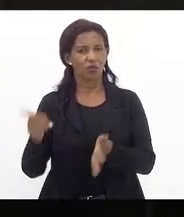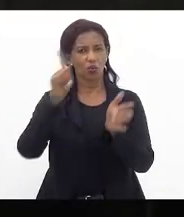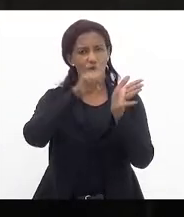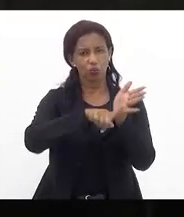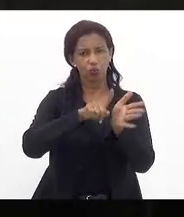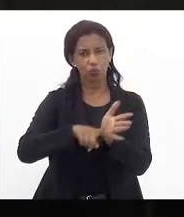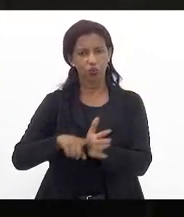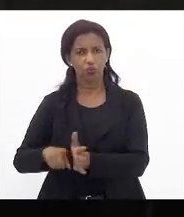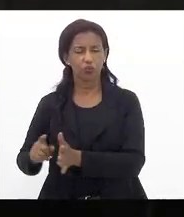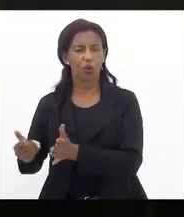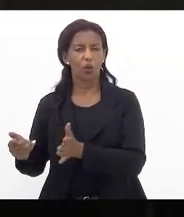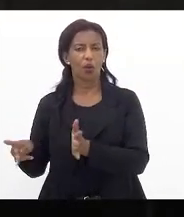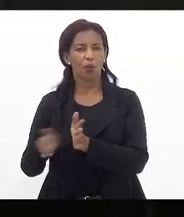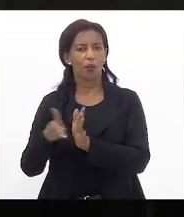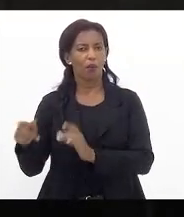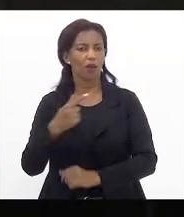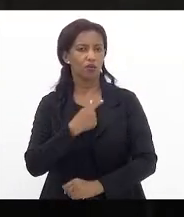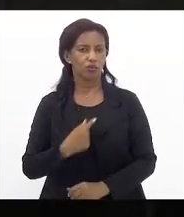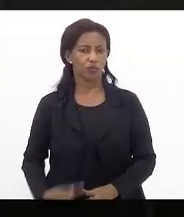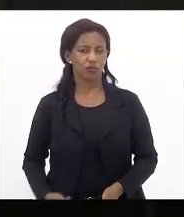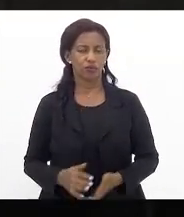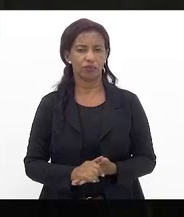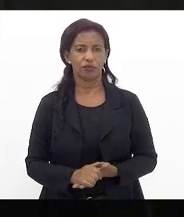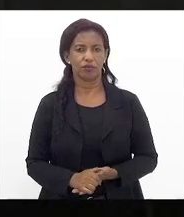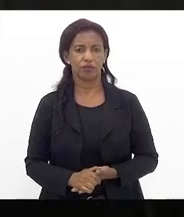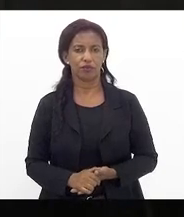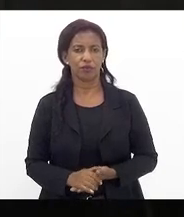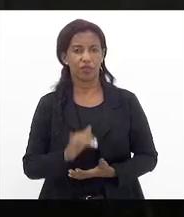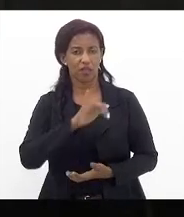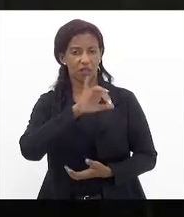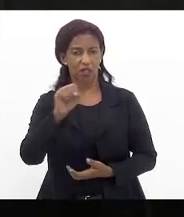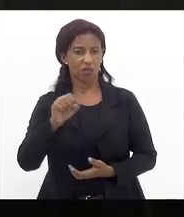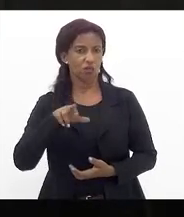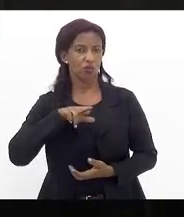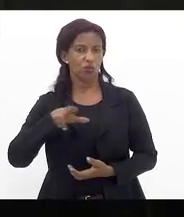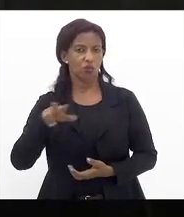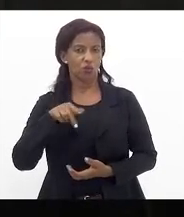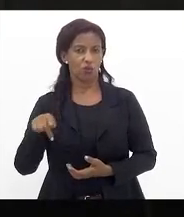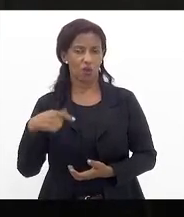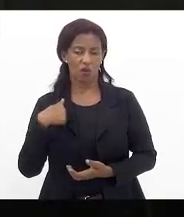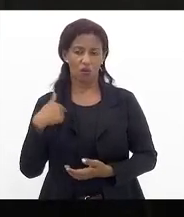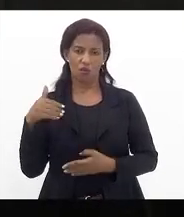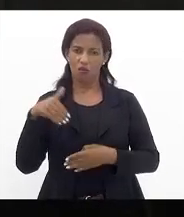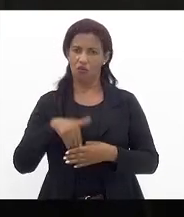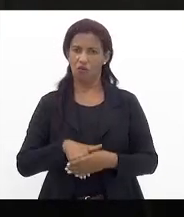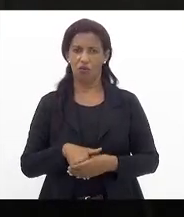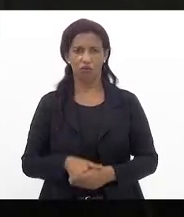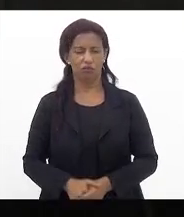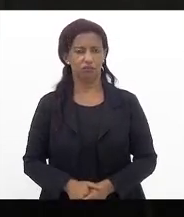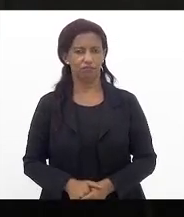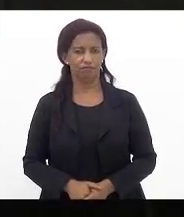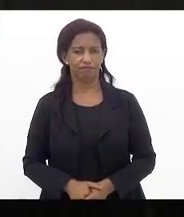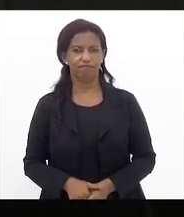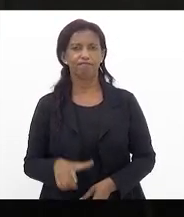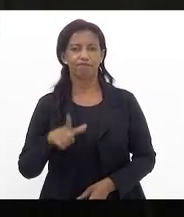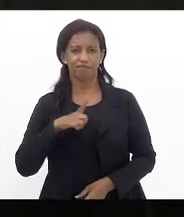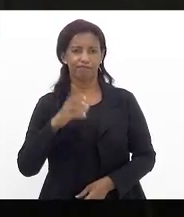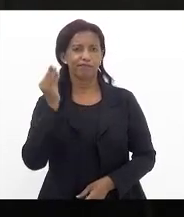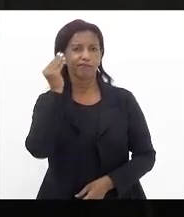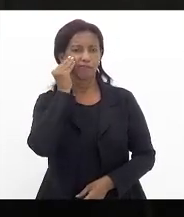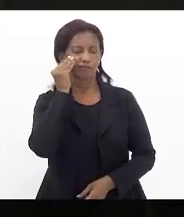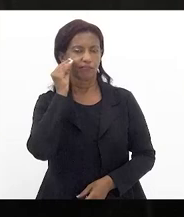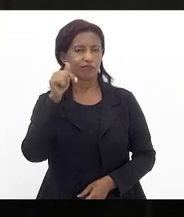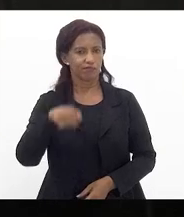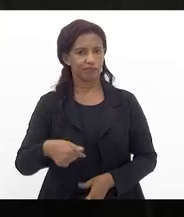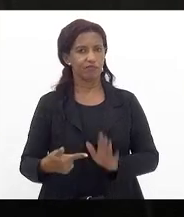déficit por parte do governo, né? Isso não será com o nosso voto. Eu tenho assistido aqui